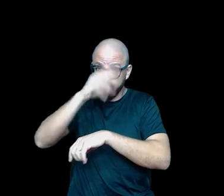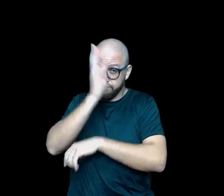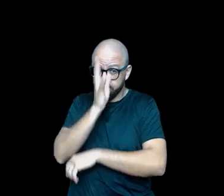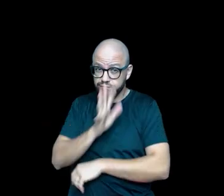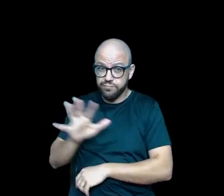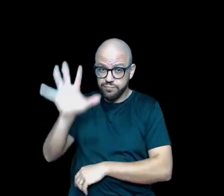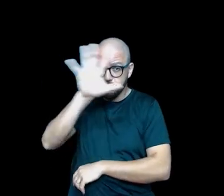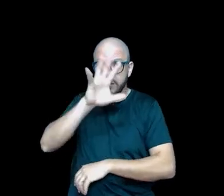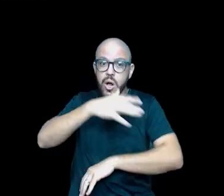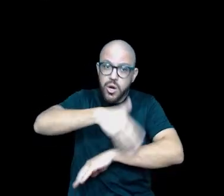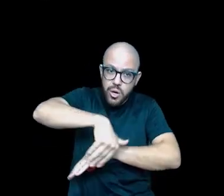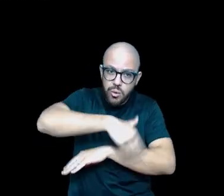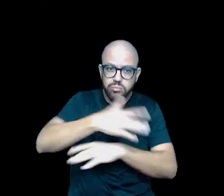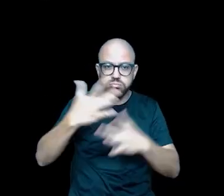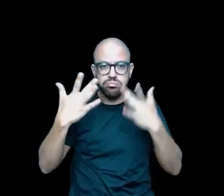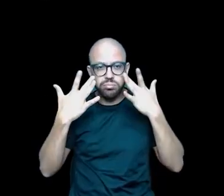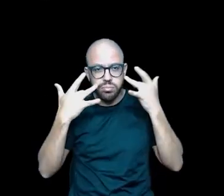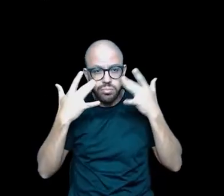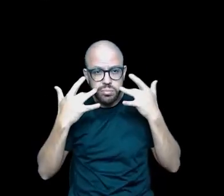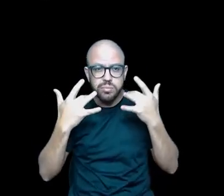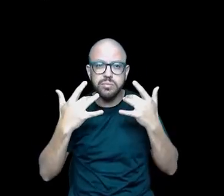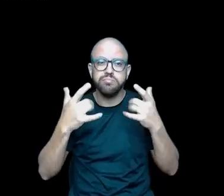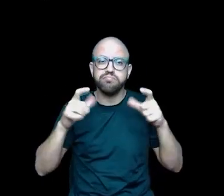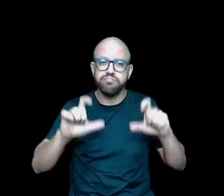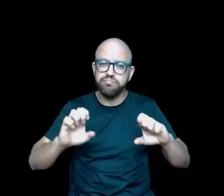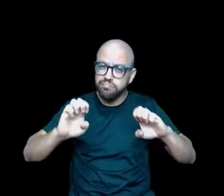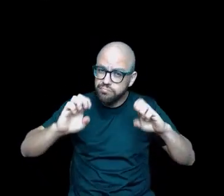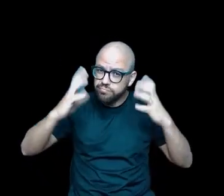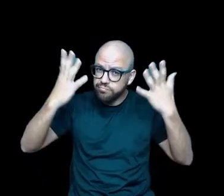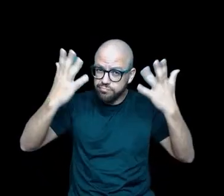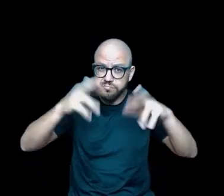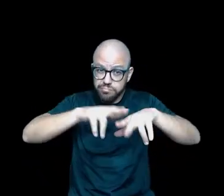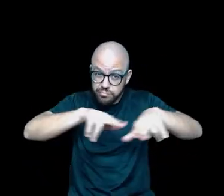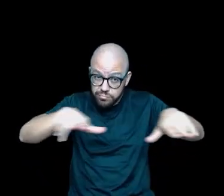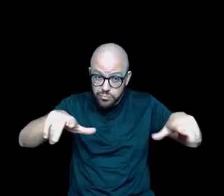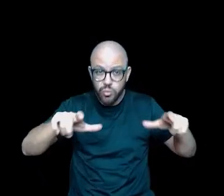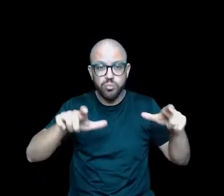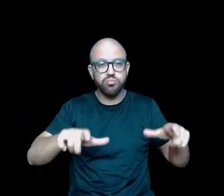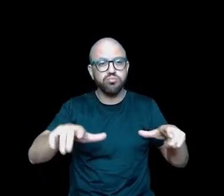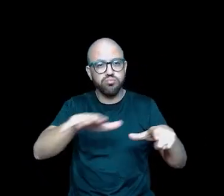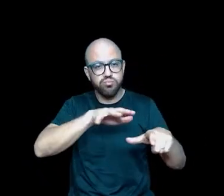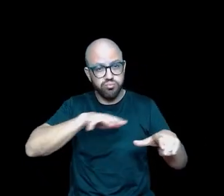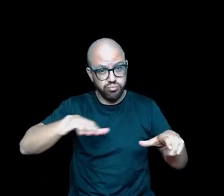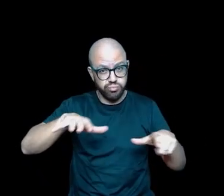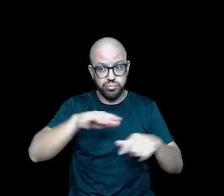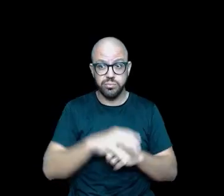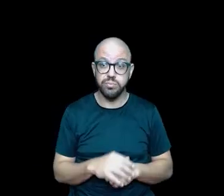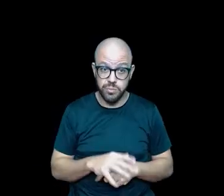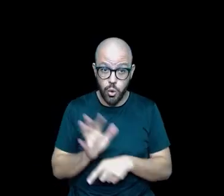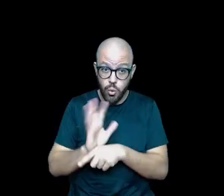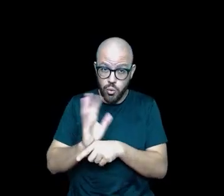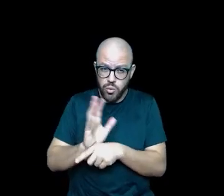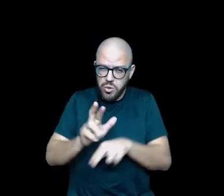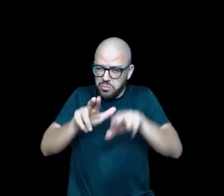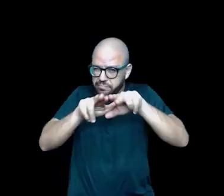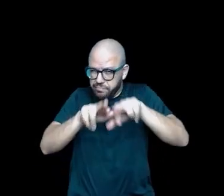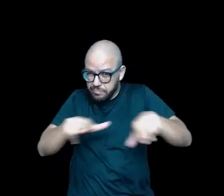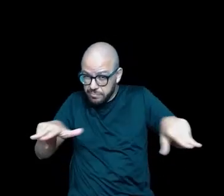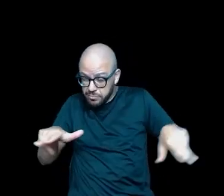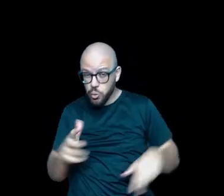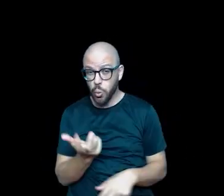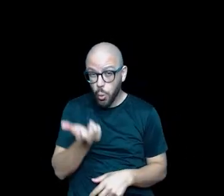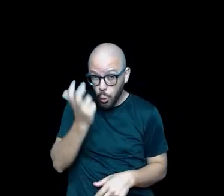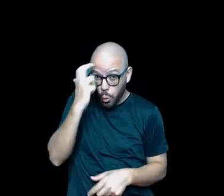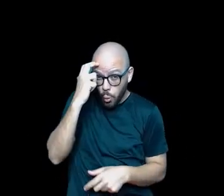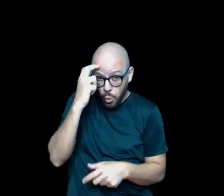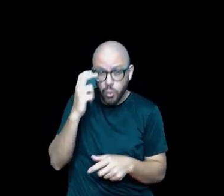as regiões do Brasil, ambientado tanto nas ruas, nos palcos, como em grandes eventos e produções ou ambientes intimistas. O